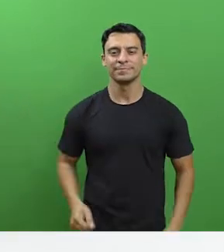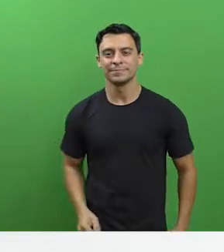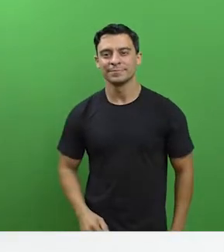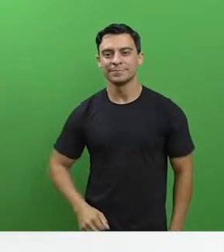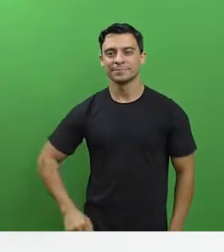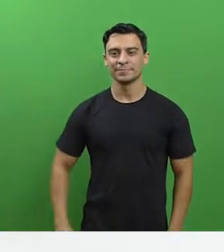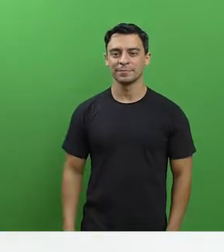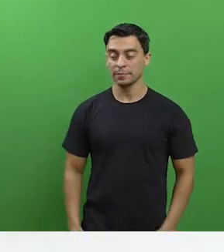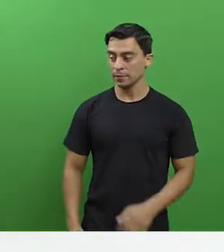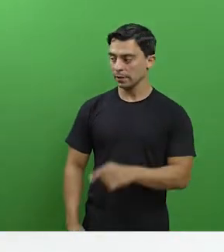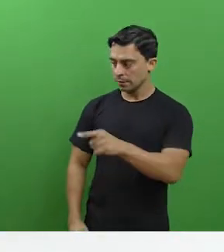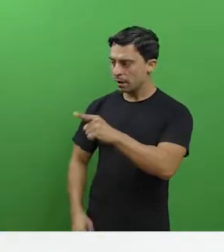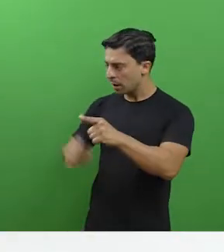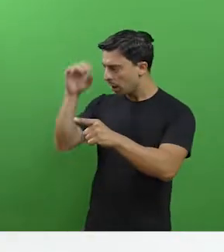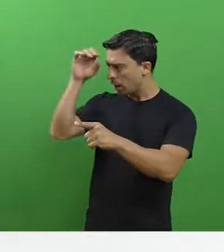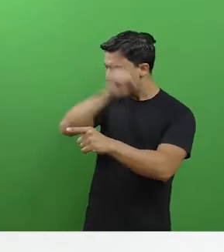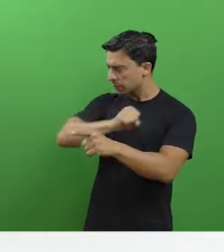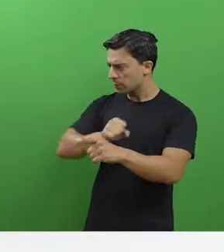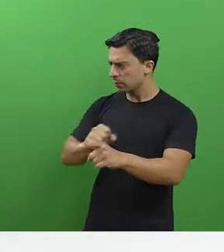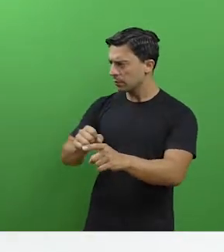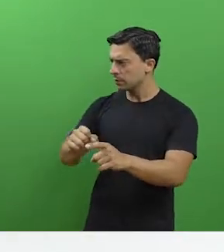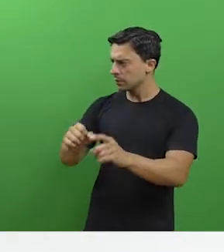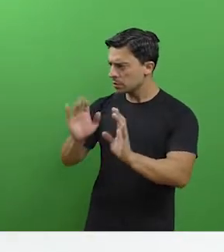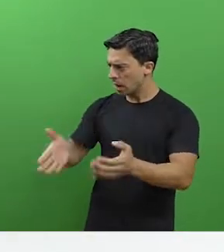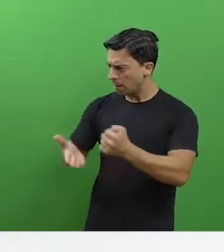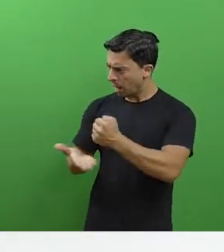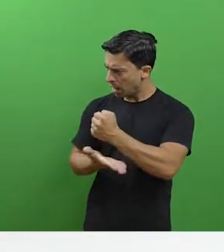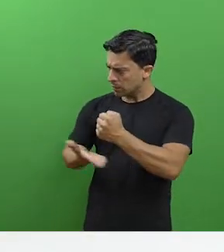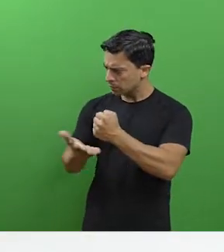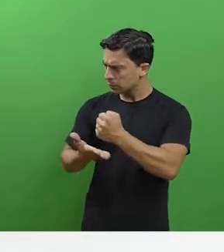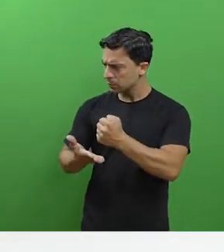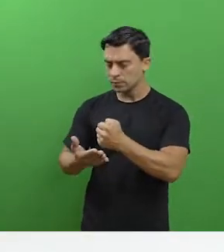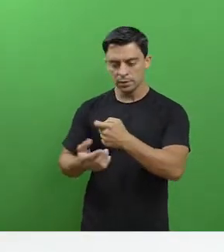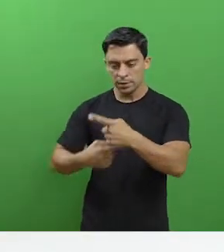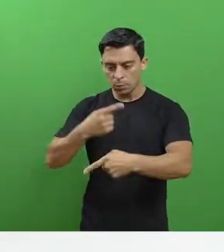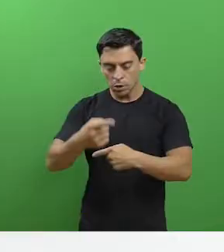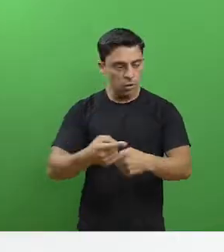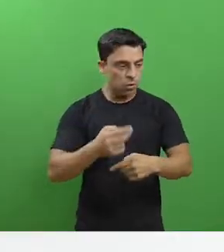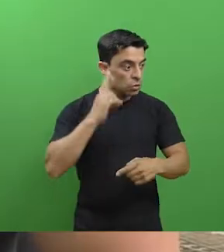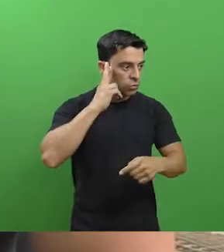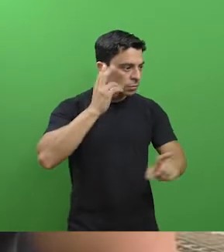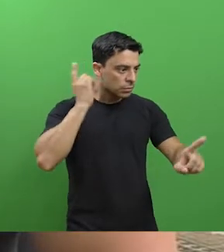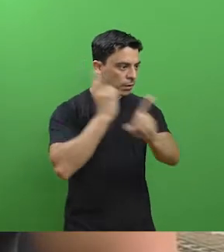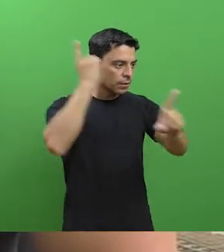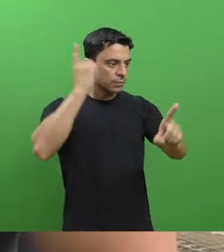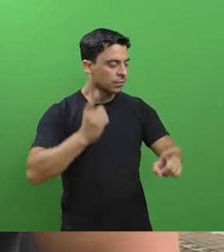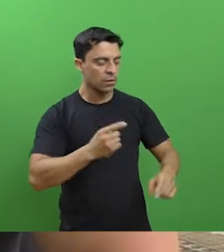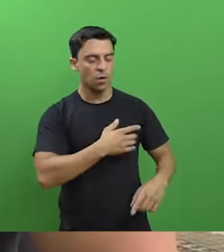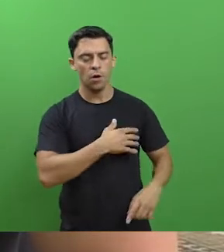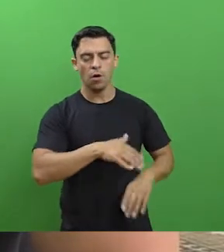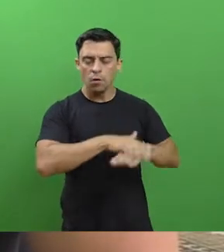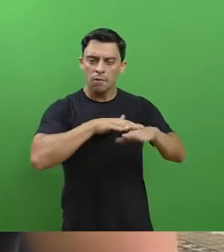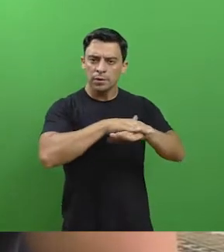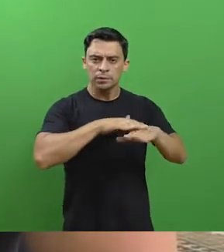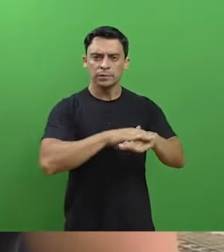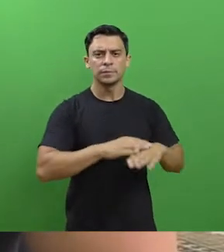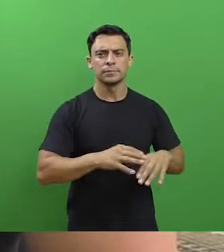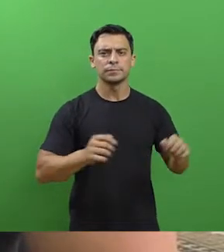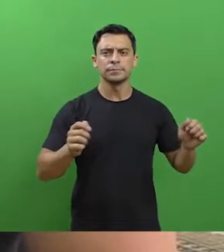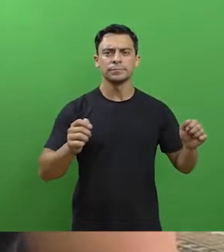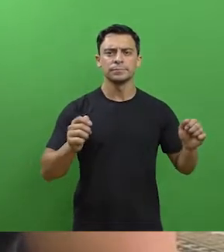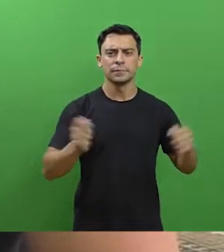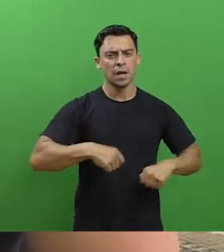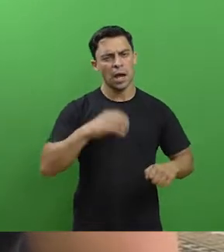Então aprendeu o básico, encontrou um surdo, tenta conversar com ele. Rapidamente consegue aprender esse